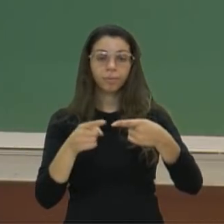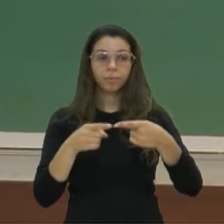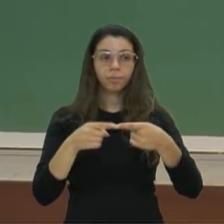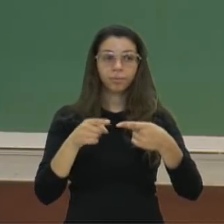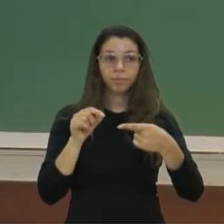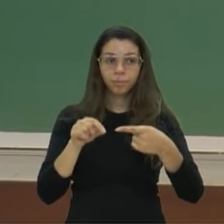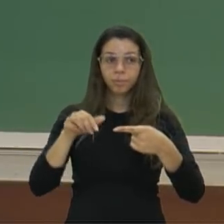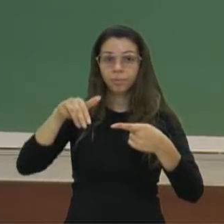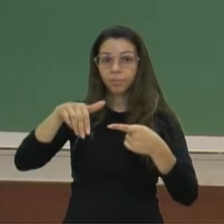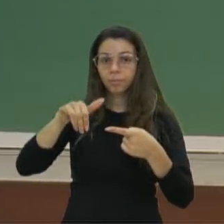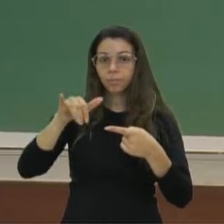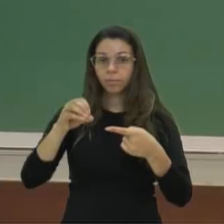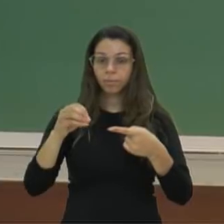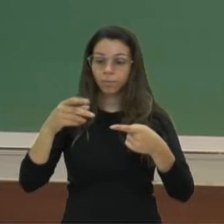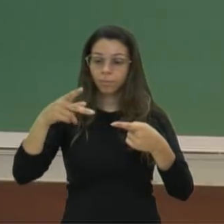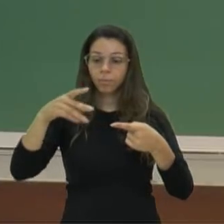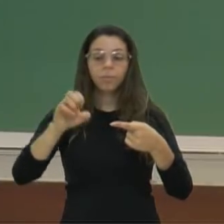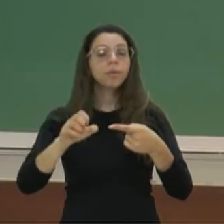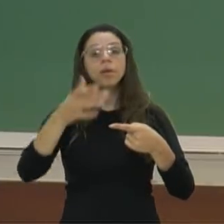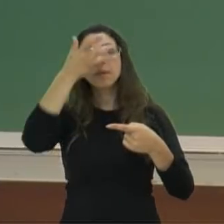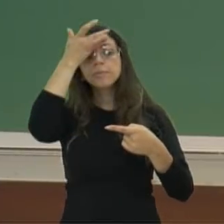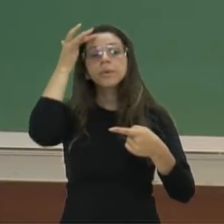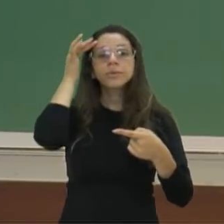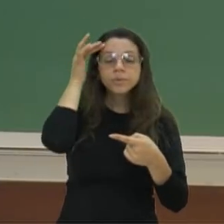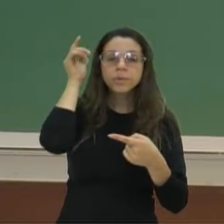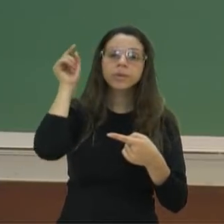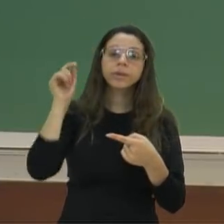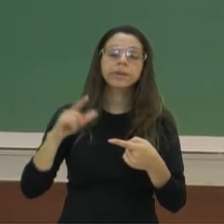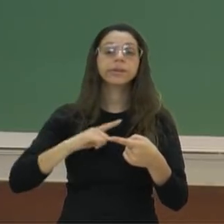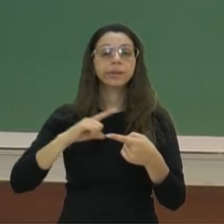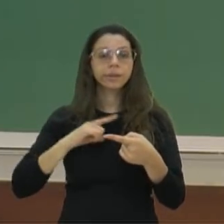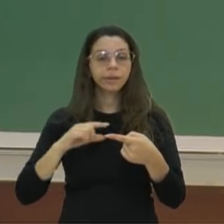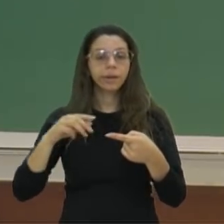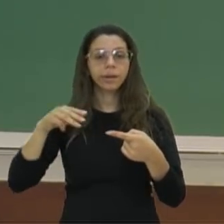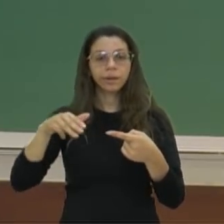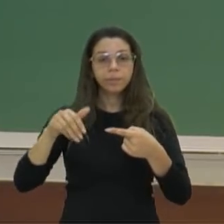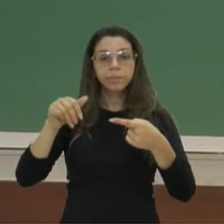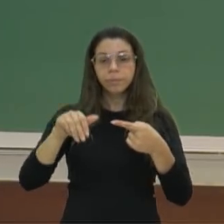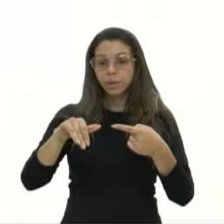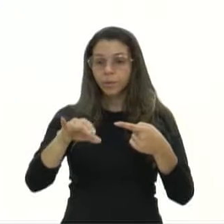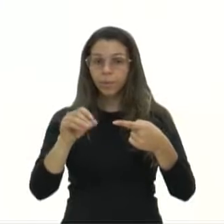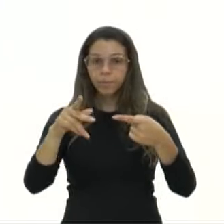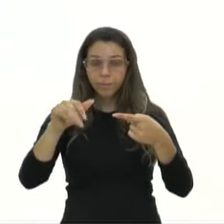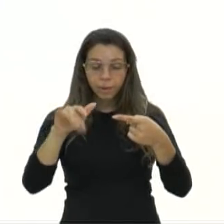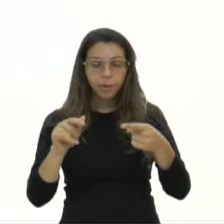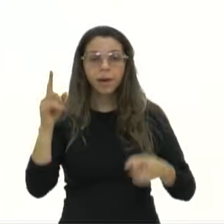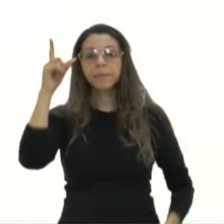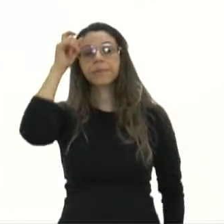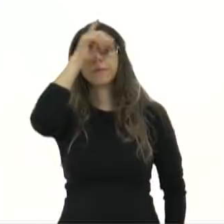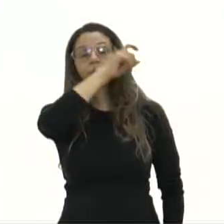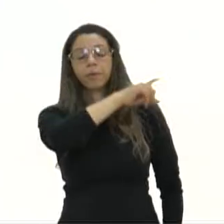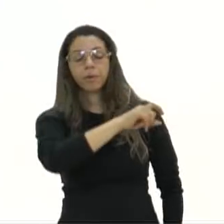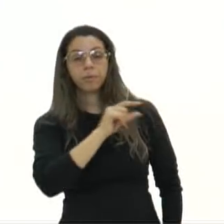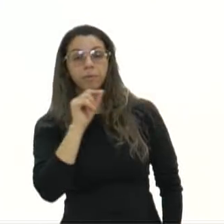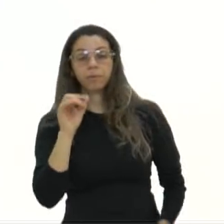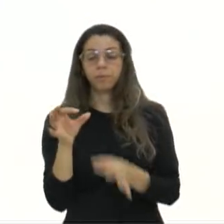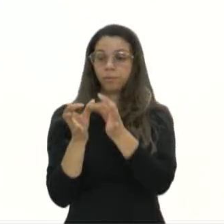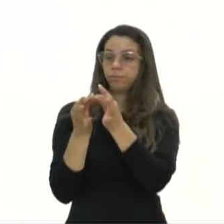Então, míope é a pessoa que tem miopia. Então, o míope tem dificuldade para enxergar o que